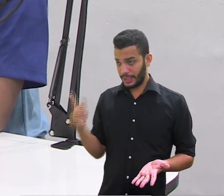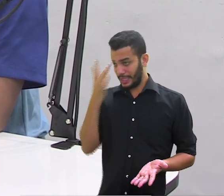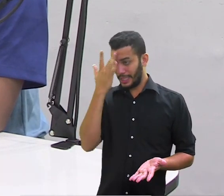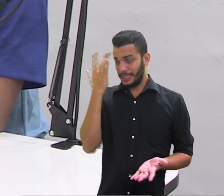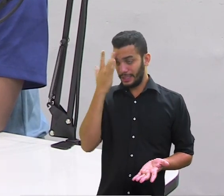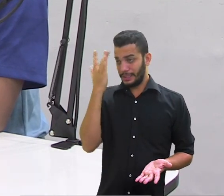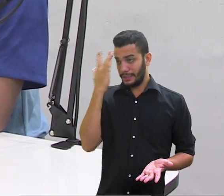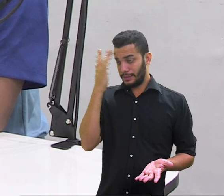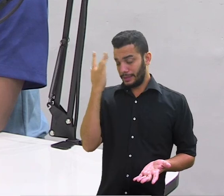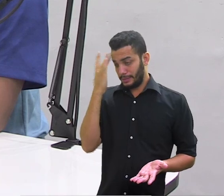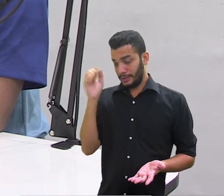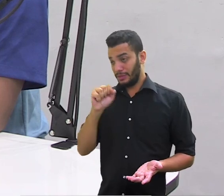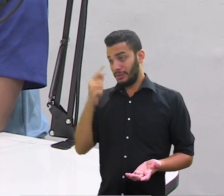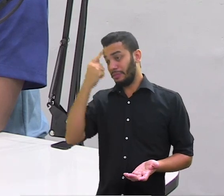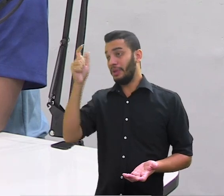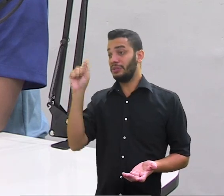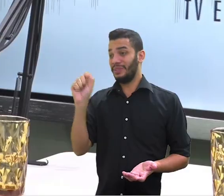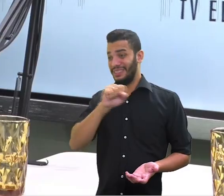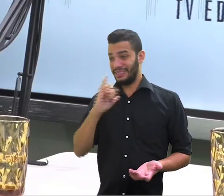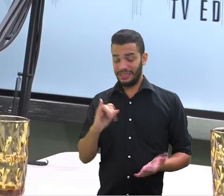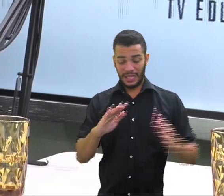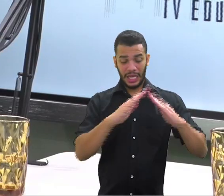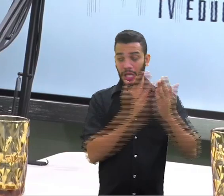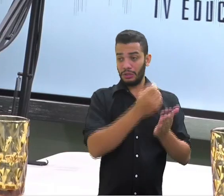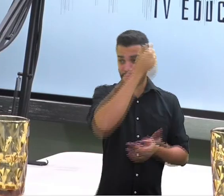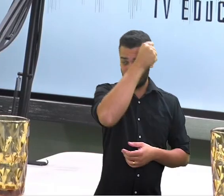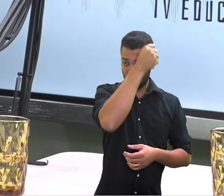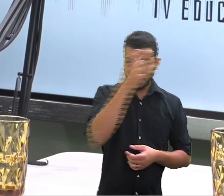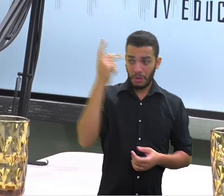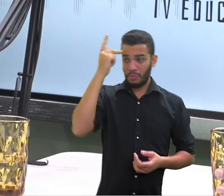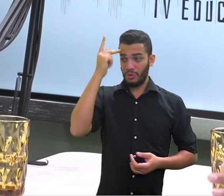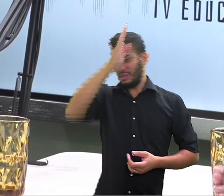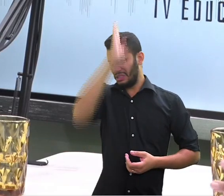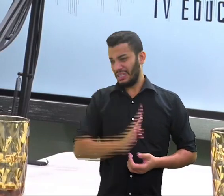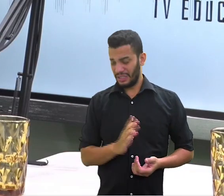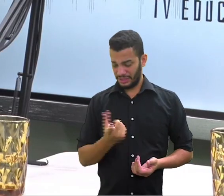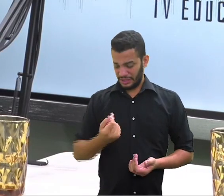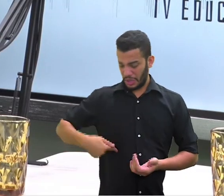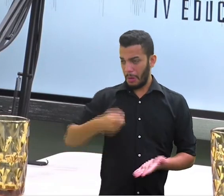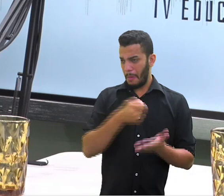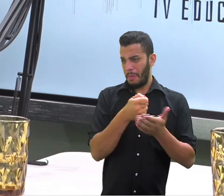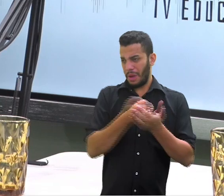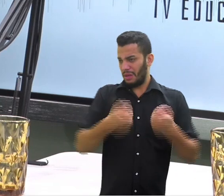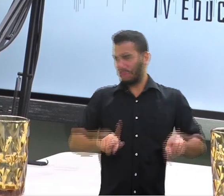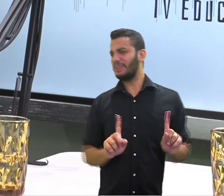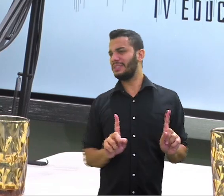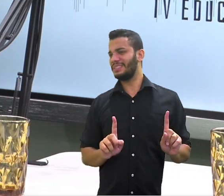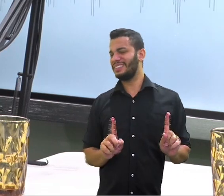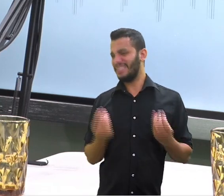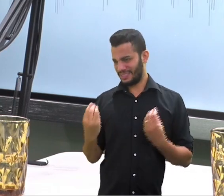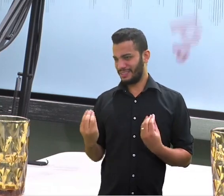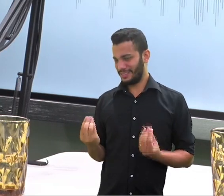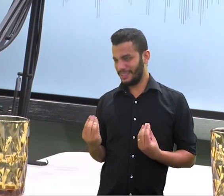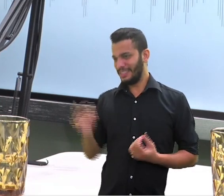é gratuito, que não sai do seu bolso? Nós temos esse pensamento, sim. Estou estragando algo que eu não comprei, eu